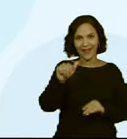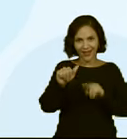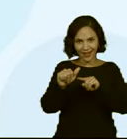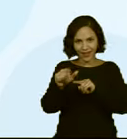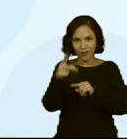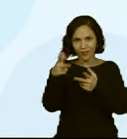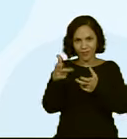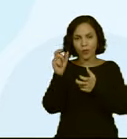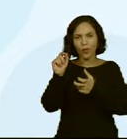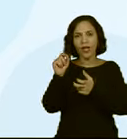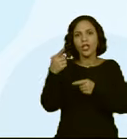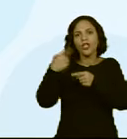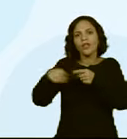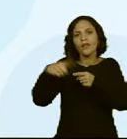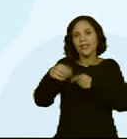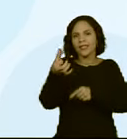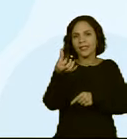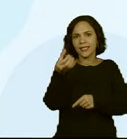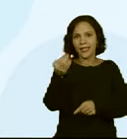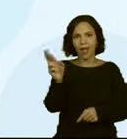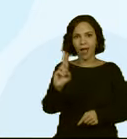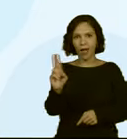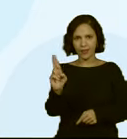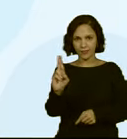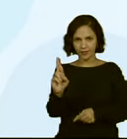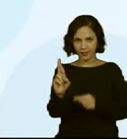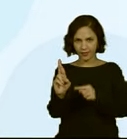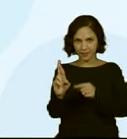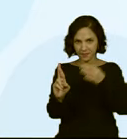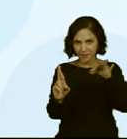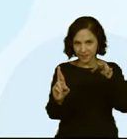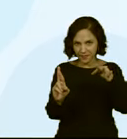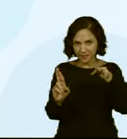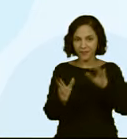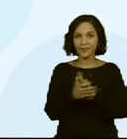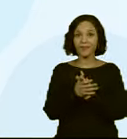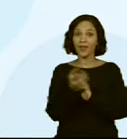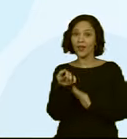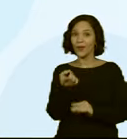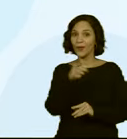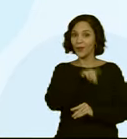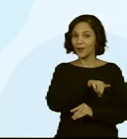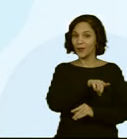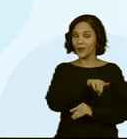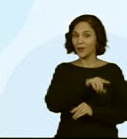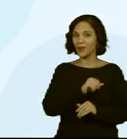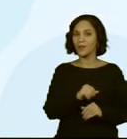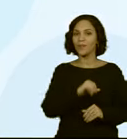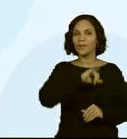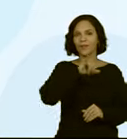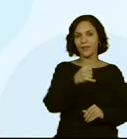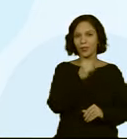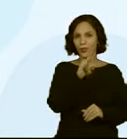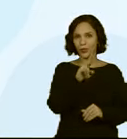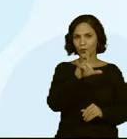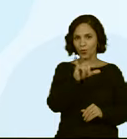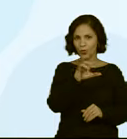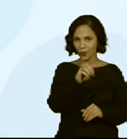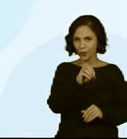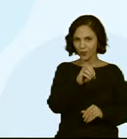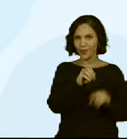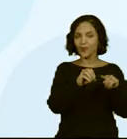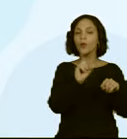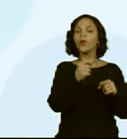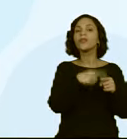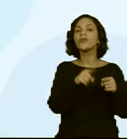diferença de 60 reais certo E no caso do Júlio a